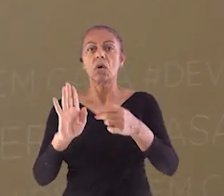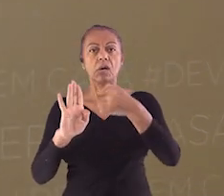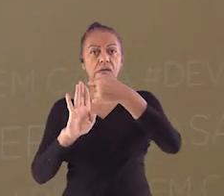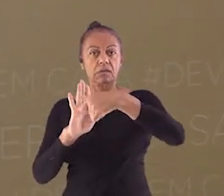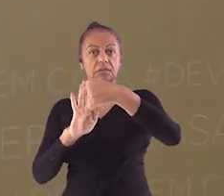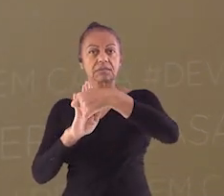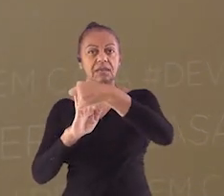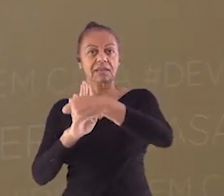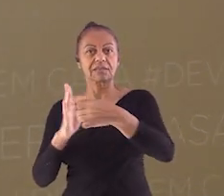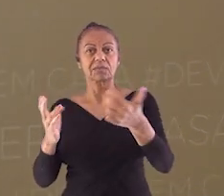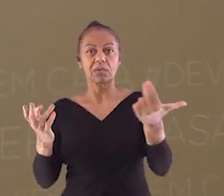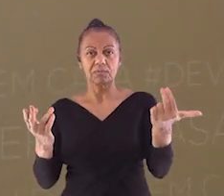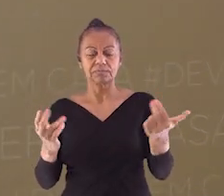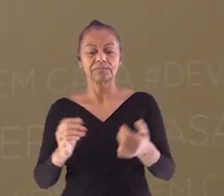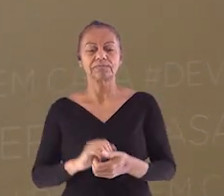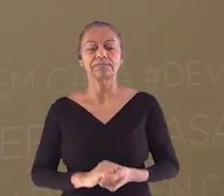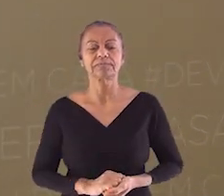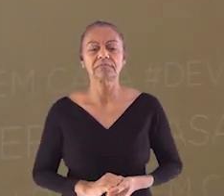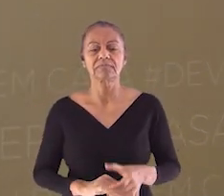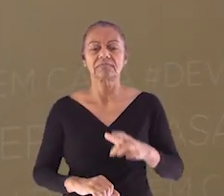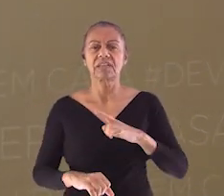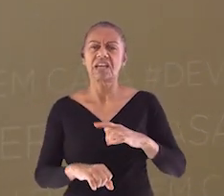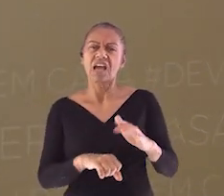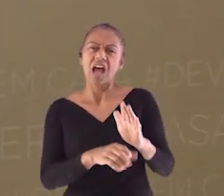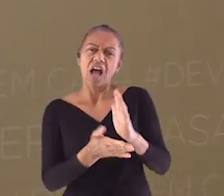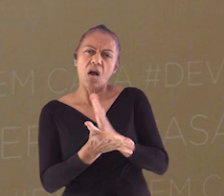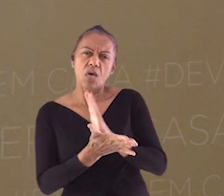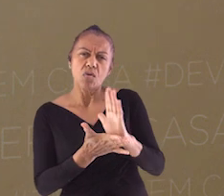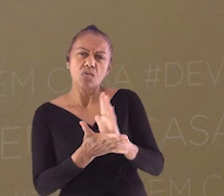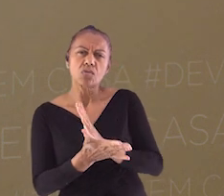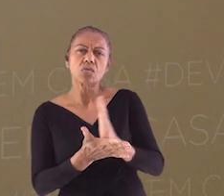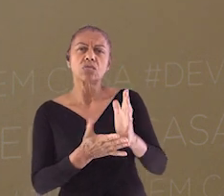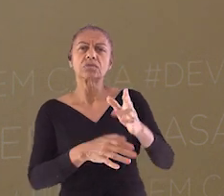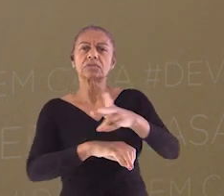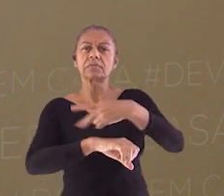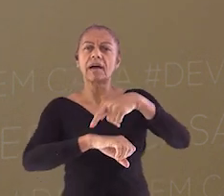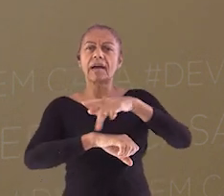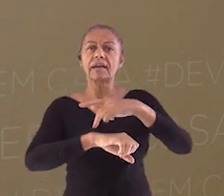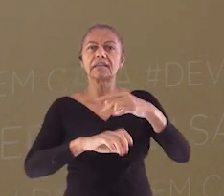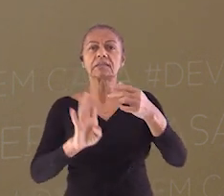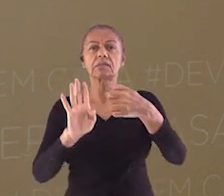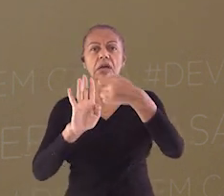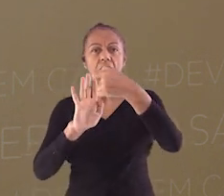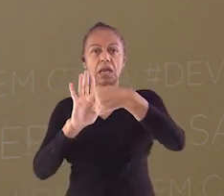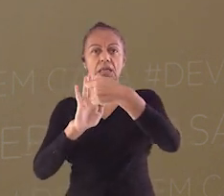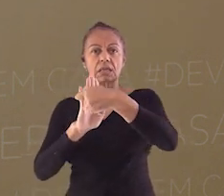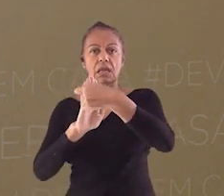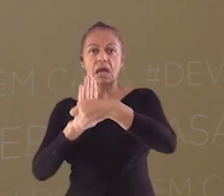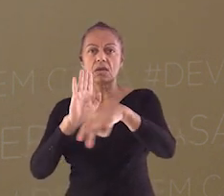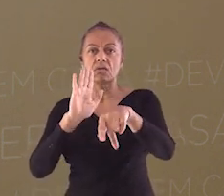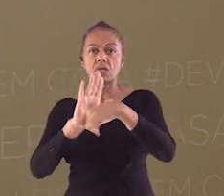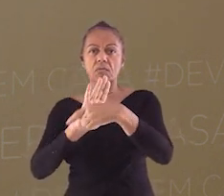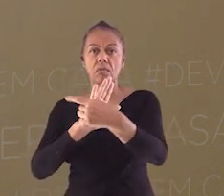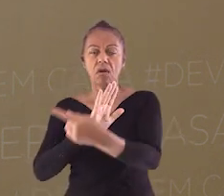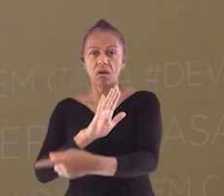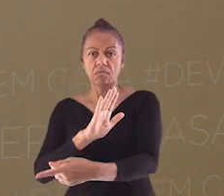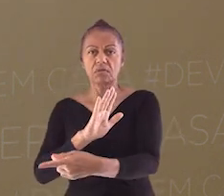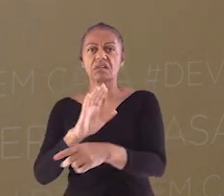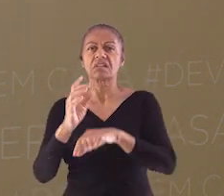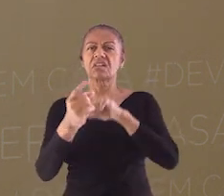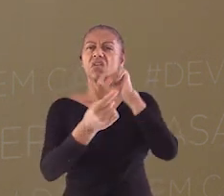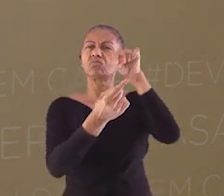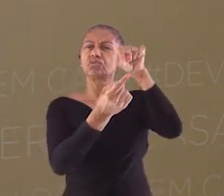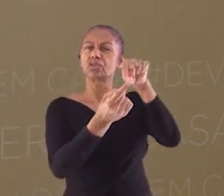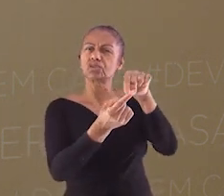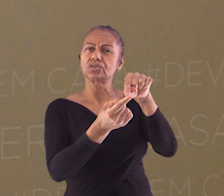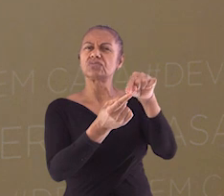existem países que possuem calendários próprios, dos quais fazem uso para outras finalidades.